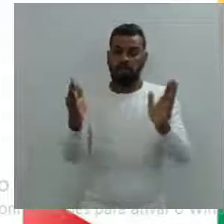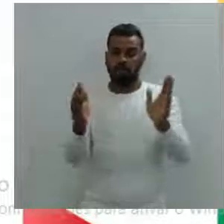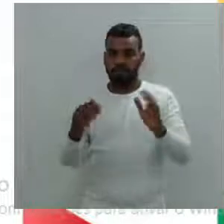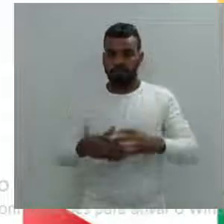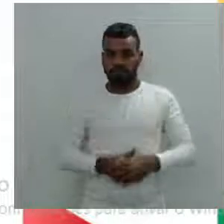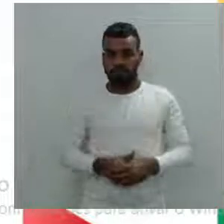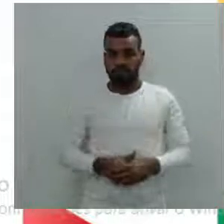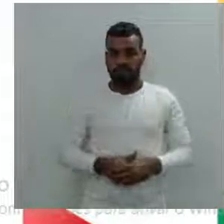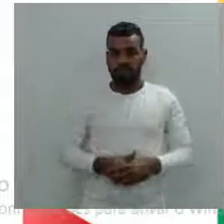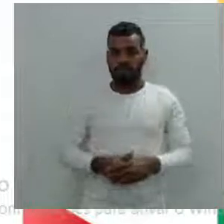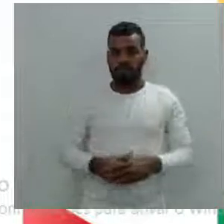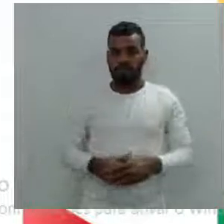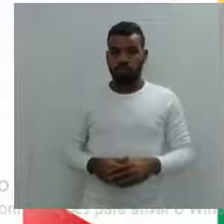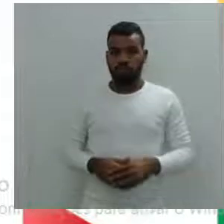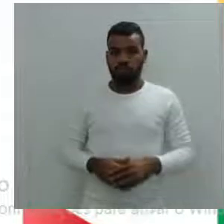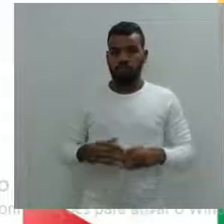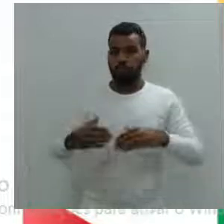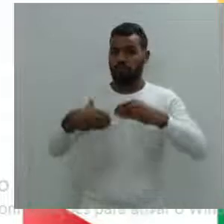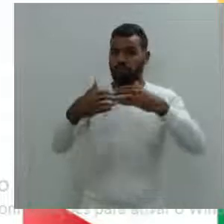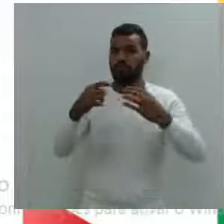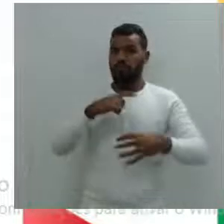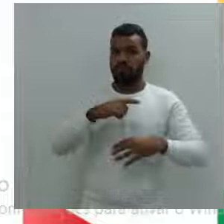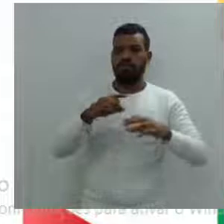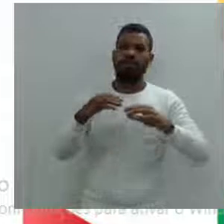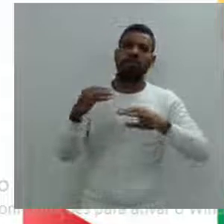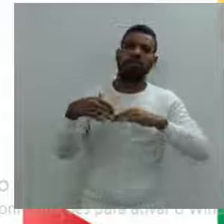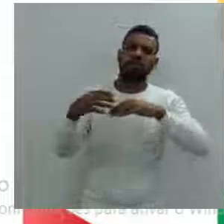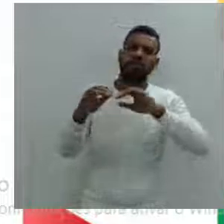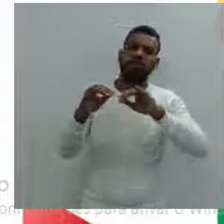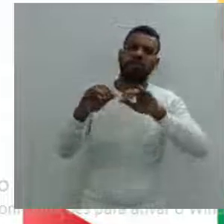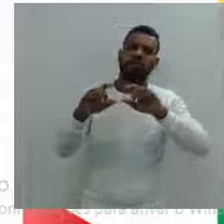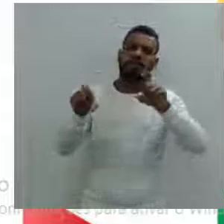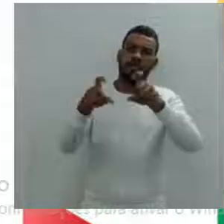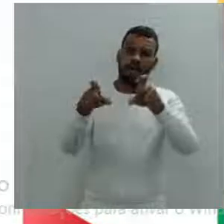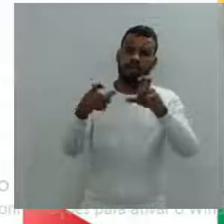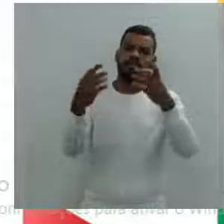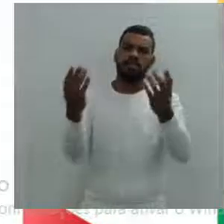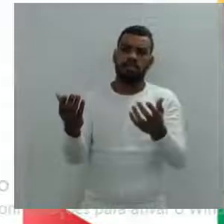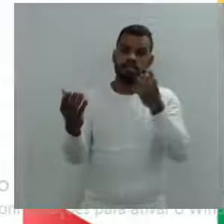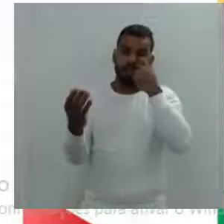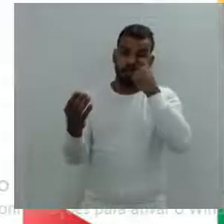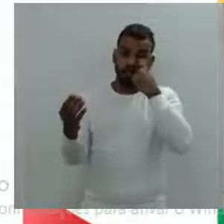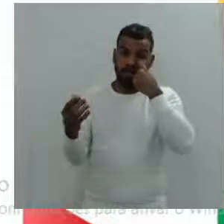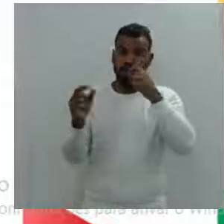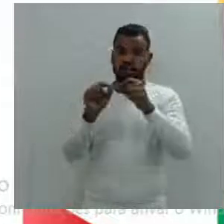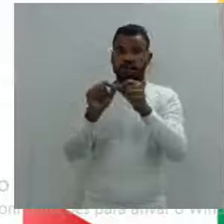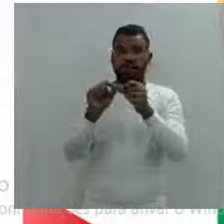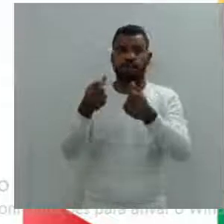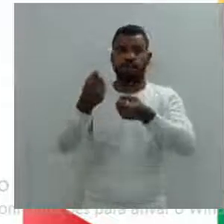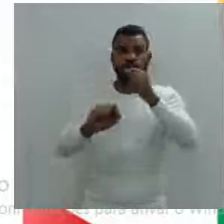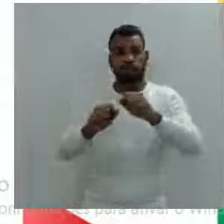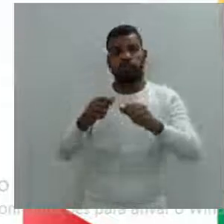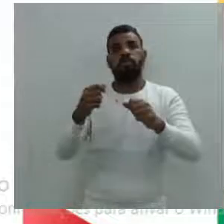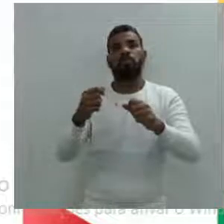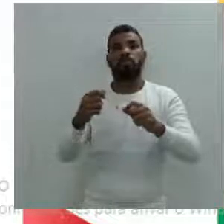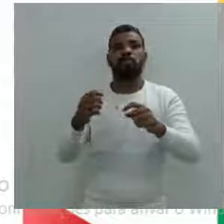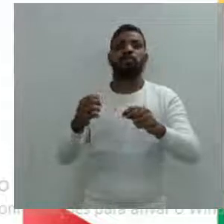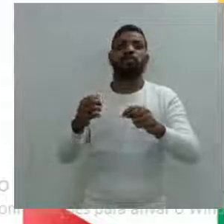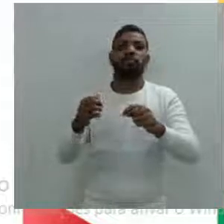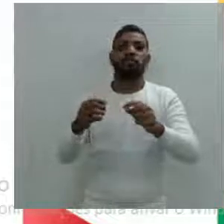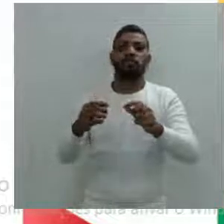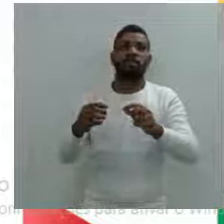com o desenvolvimento da eletrônica, permitiu o desenvolvimento da informática e automação das indústrias. Deste modo, as indústrias